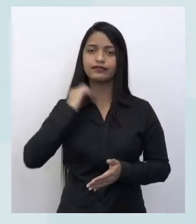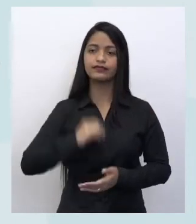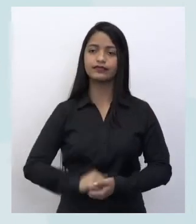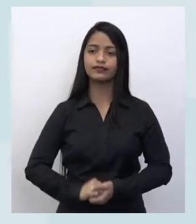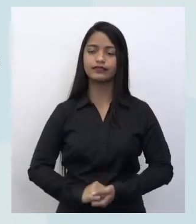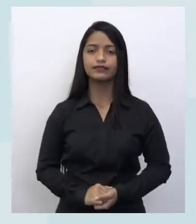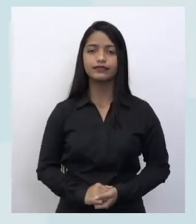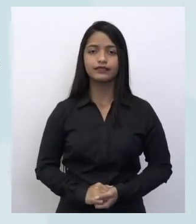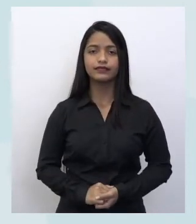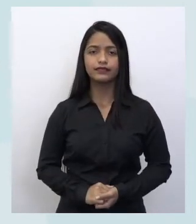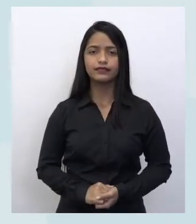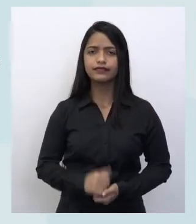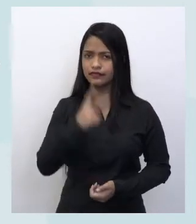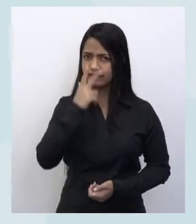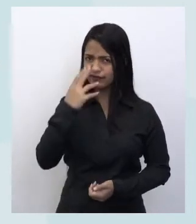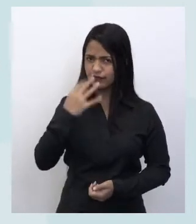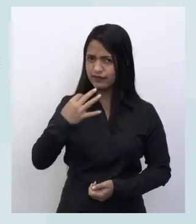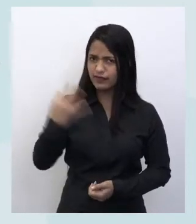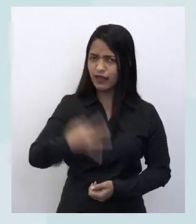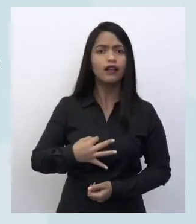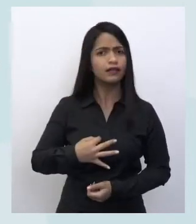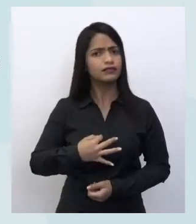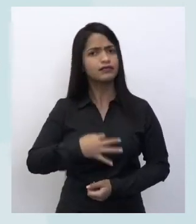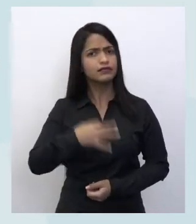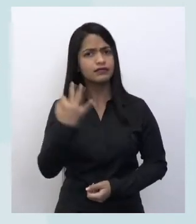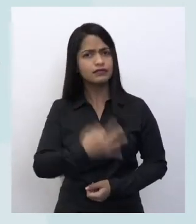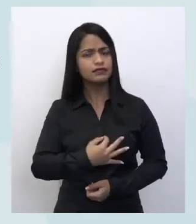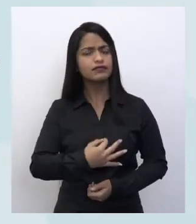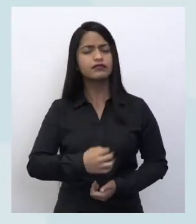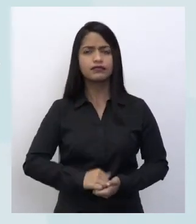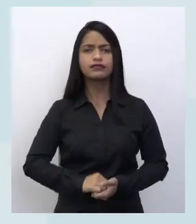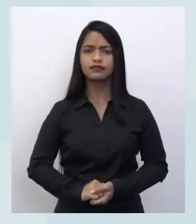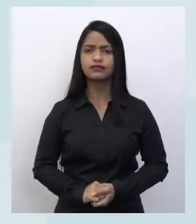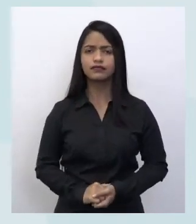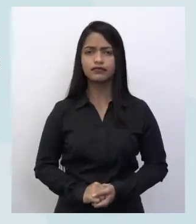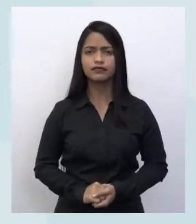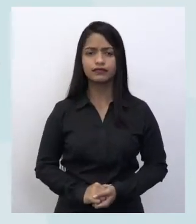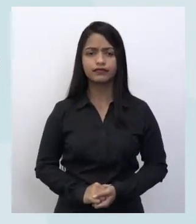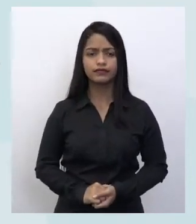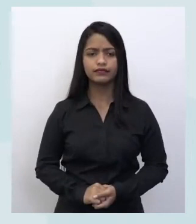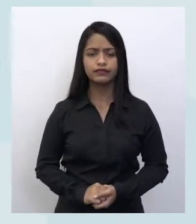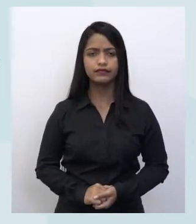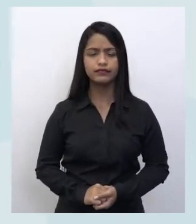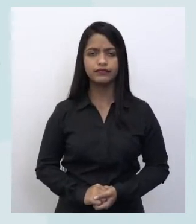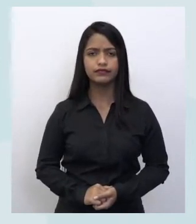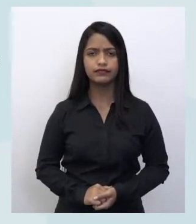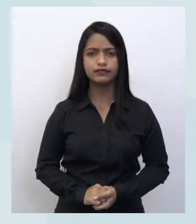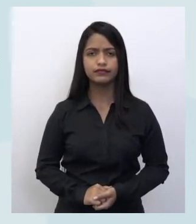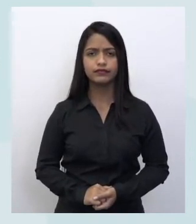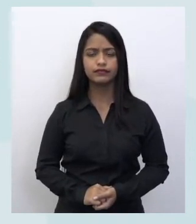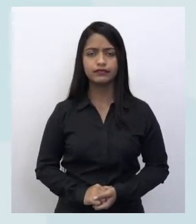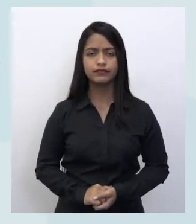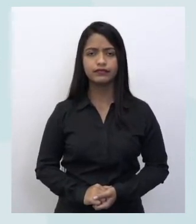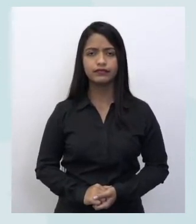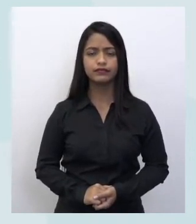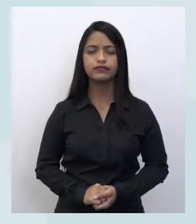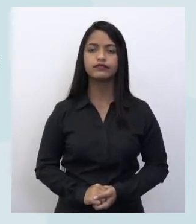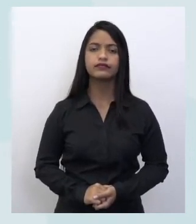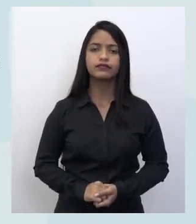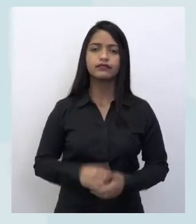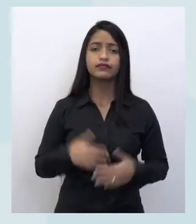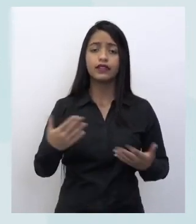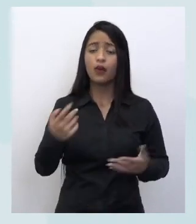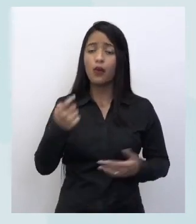you. Será que está certo? Tá, tá certo. Meu Deus. Alemão deve ser muito legal falar. Porque quase não tem